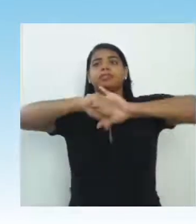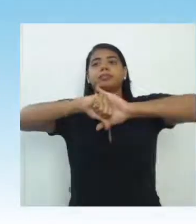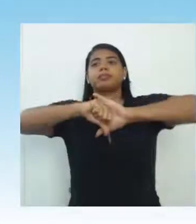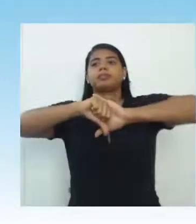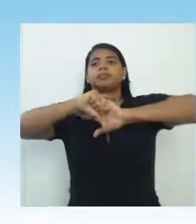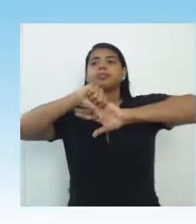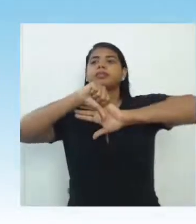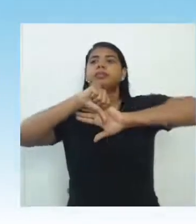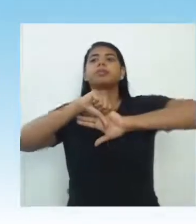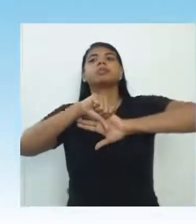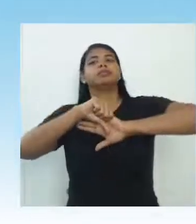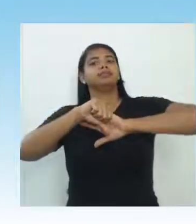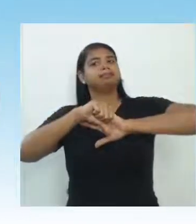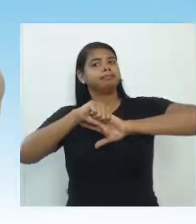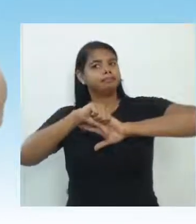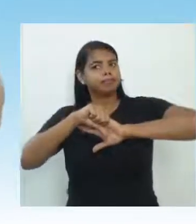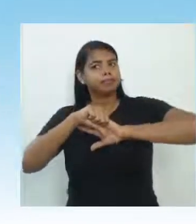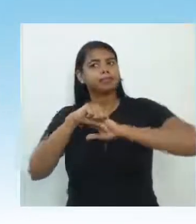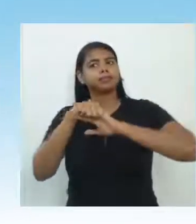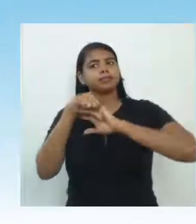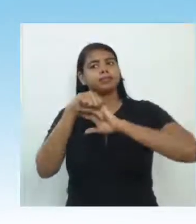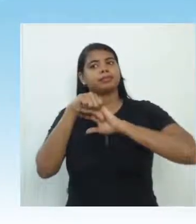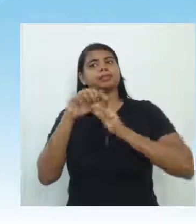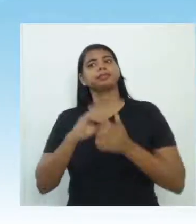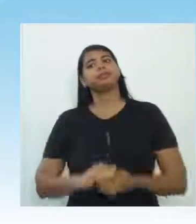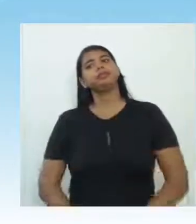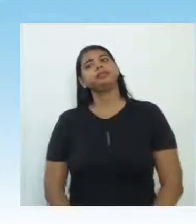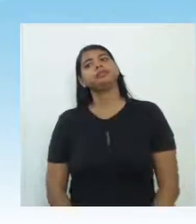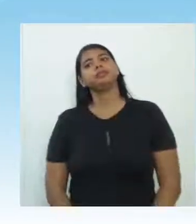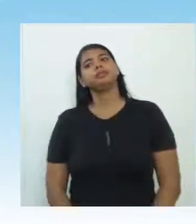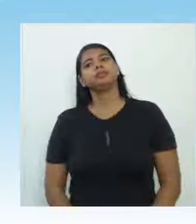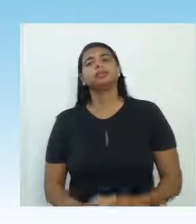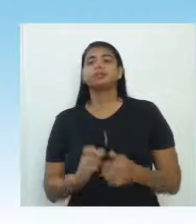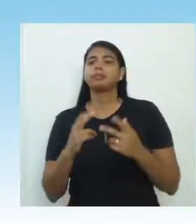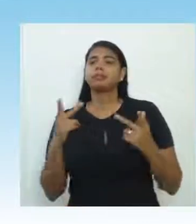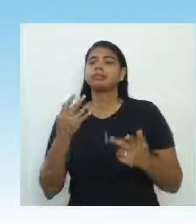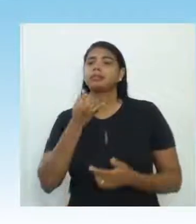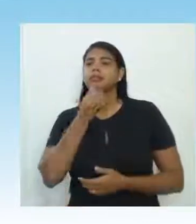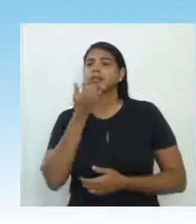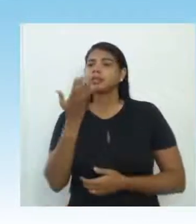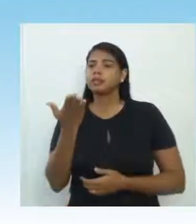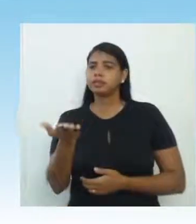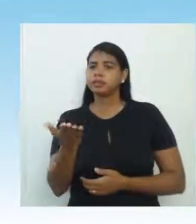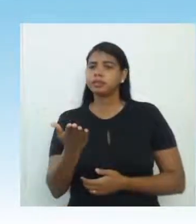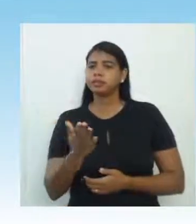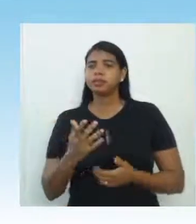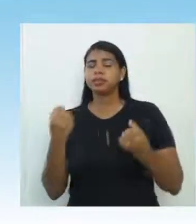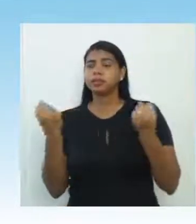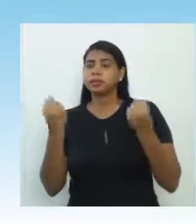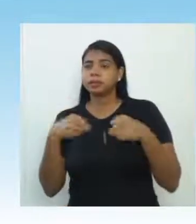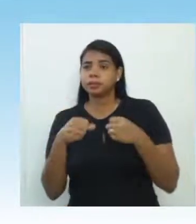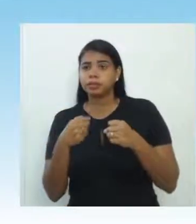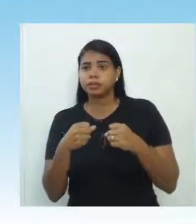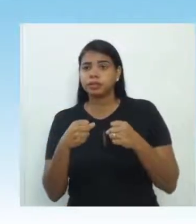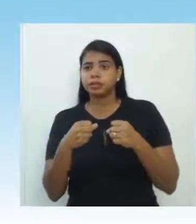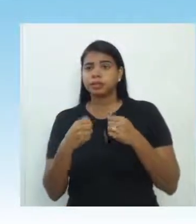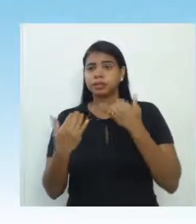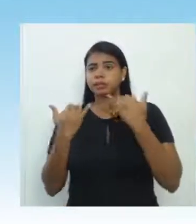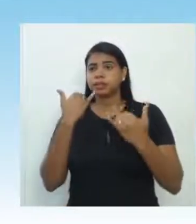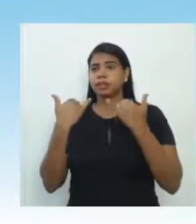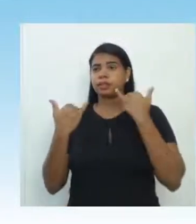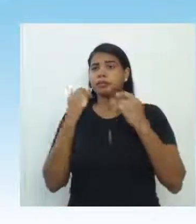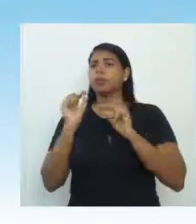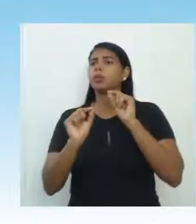está cometendo um tipo penal. Agora veja, uma coisa é você precisar de informações sobre o que